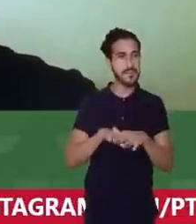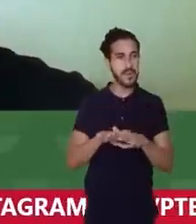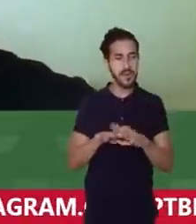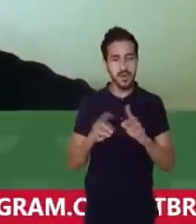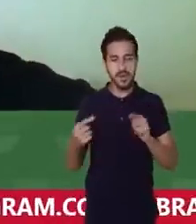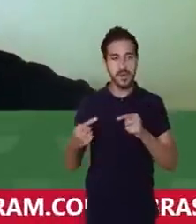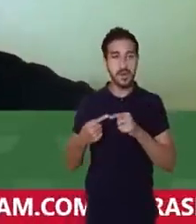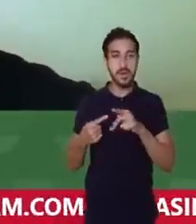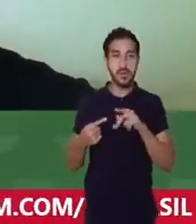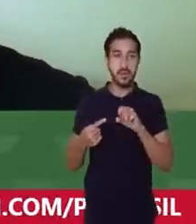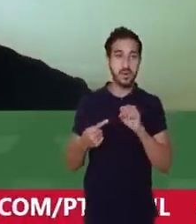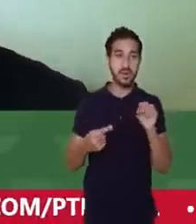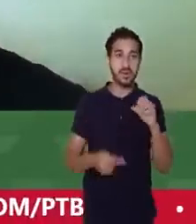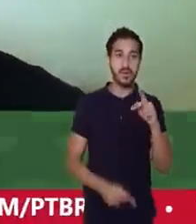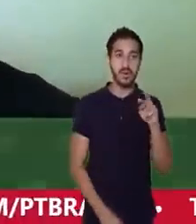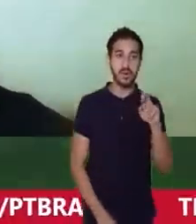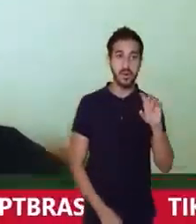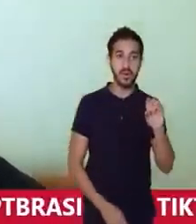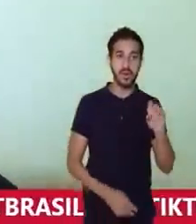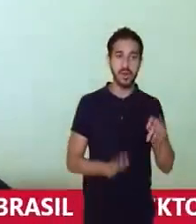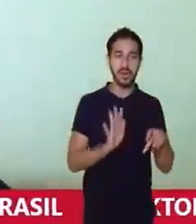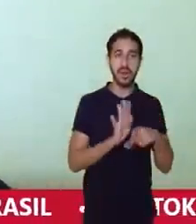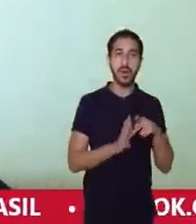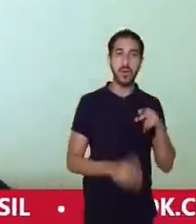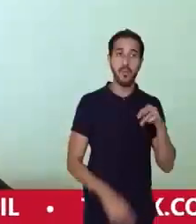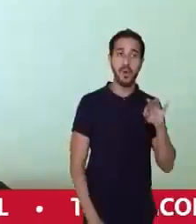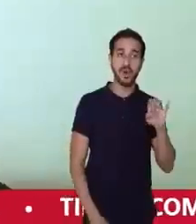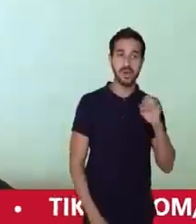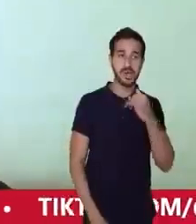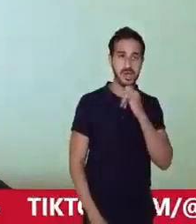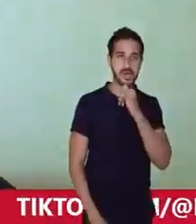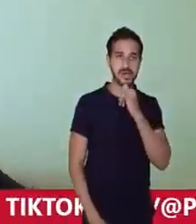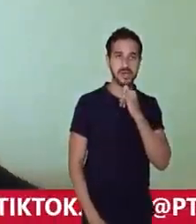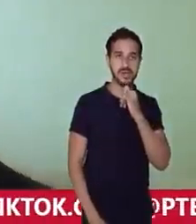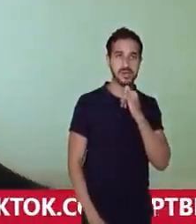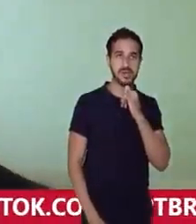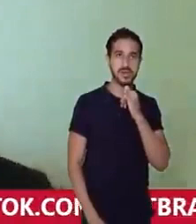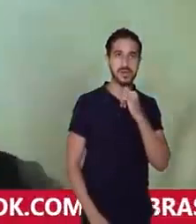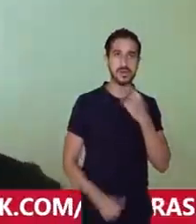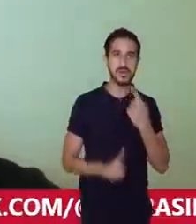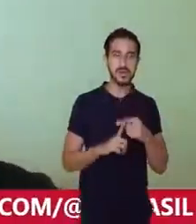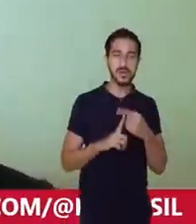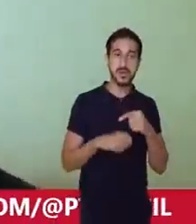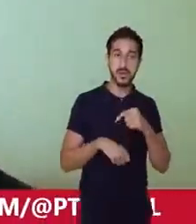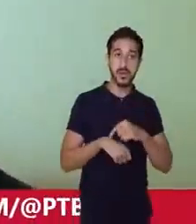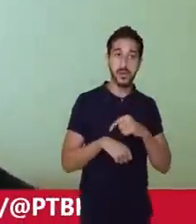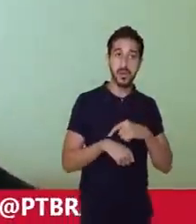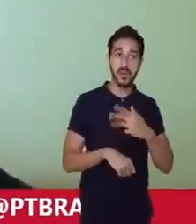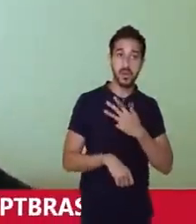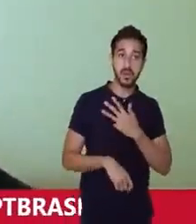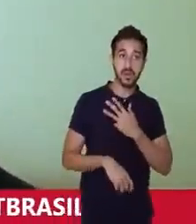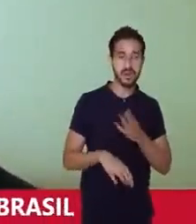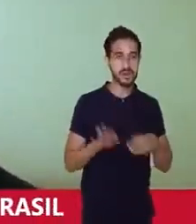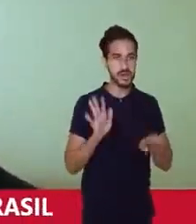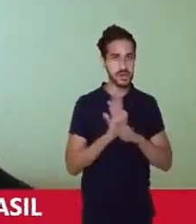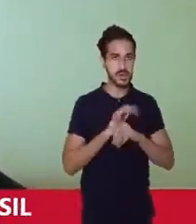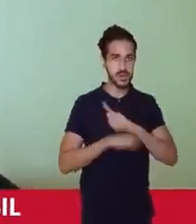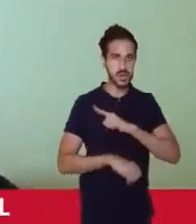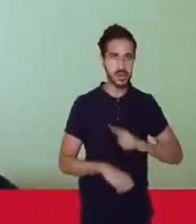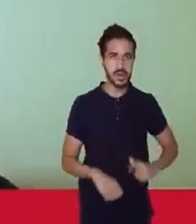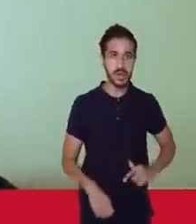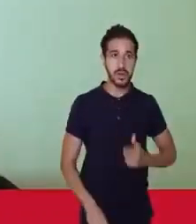do poço de petróleo ao poste de energia. Porque quando Lula chegou ao governo,